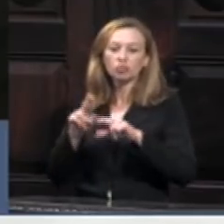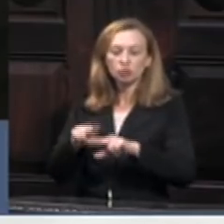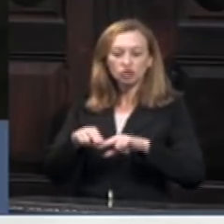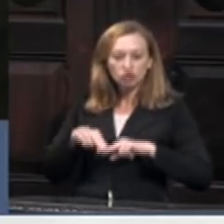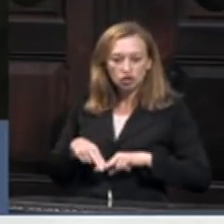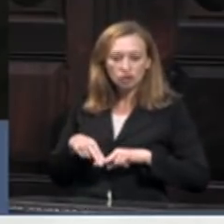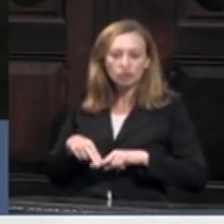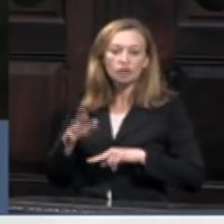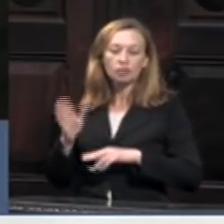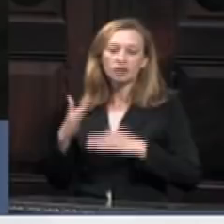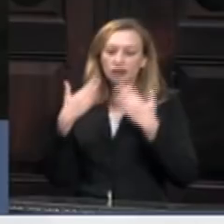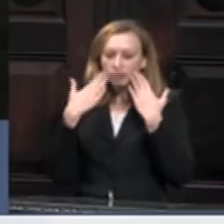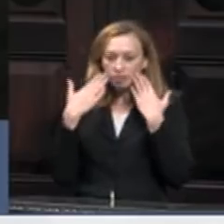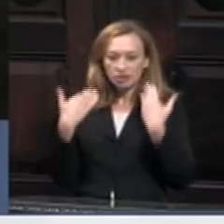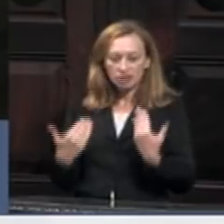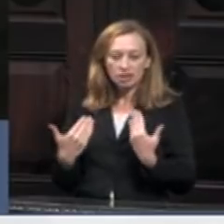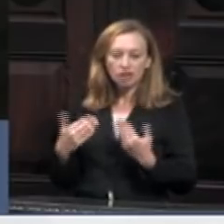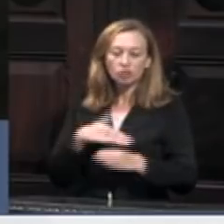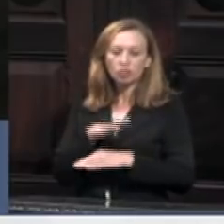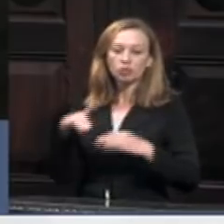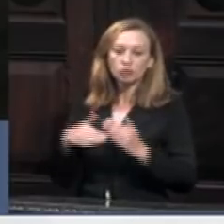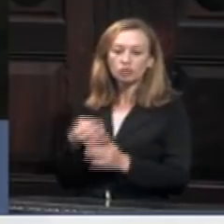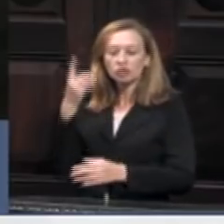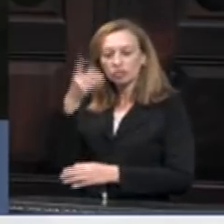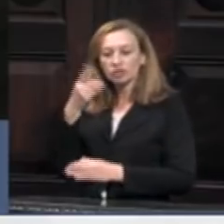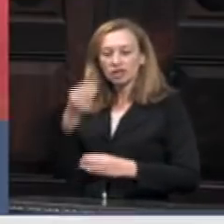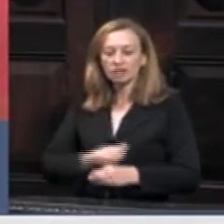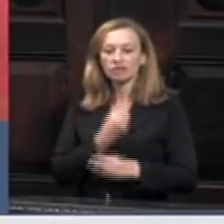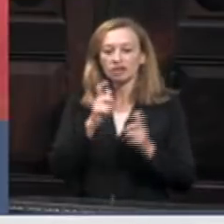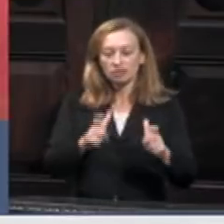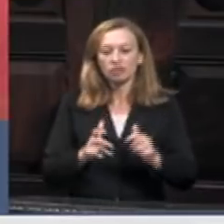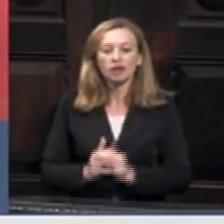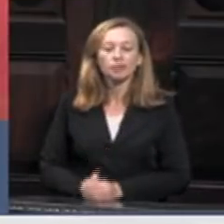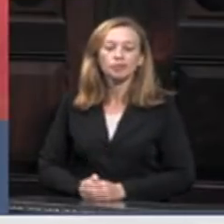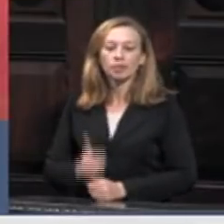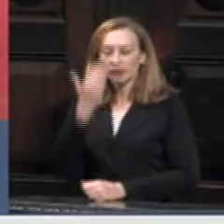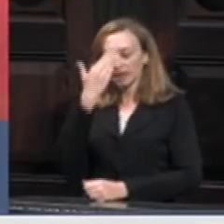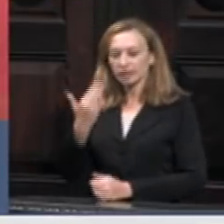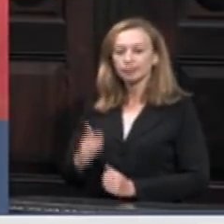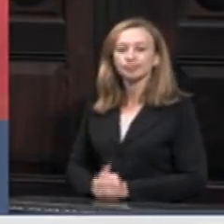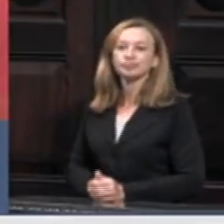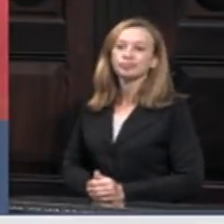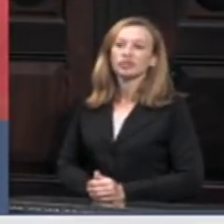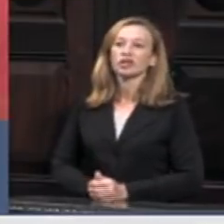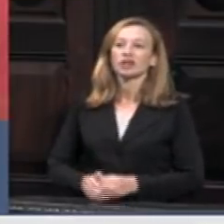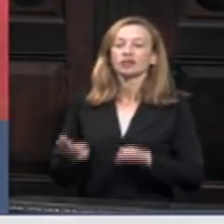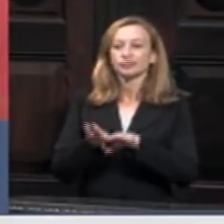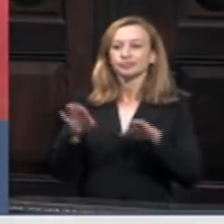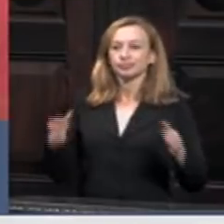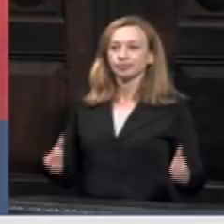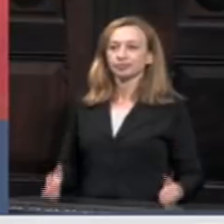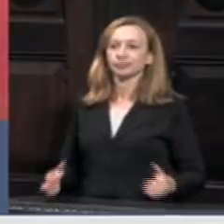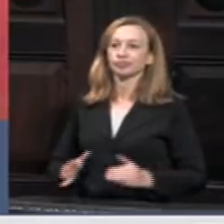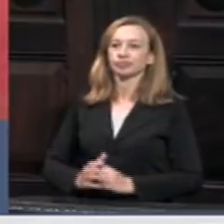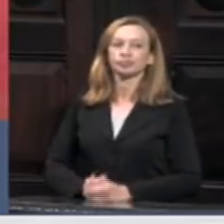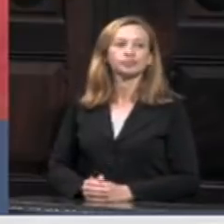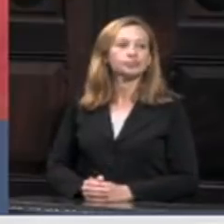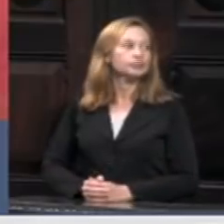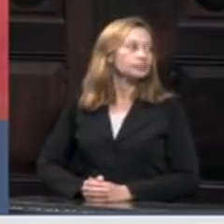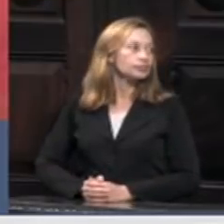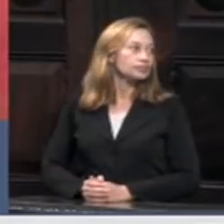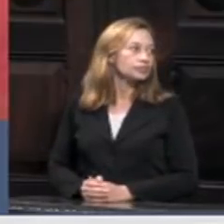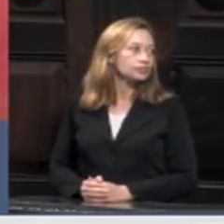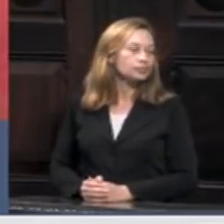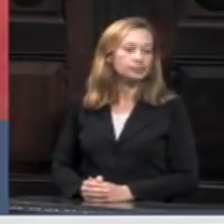estava representado e por todos foi saudado. Obrigado, deputado Carlos Mink. Há sobre a mesa